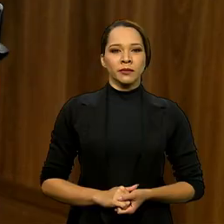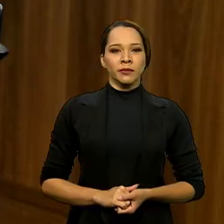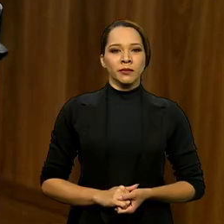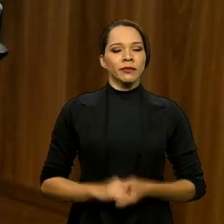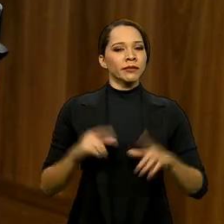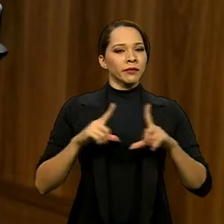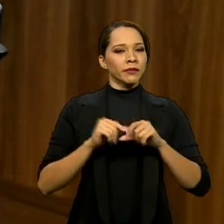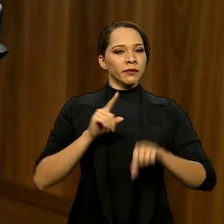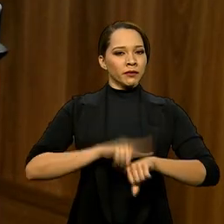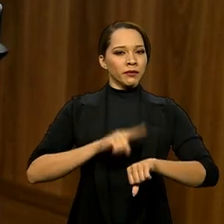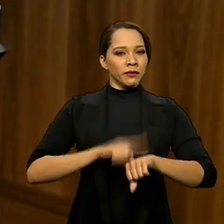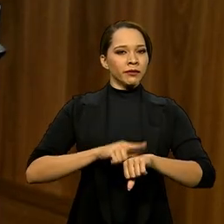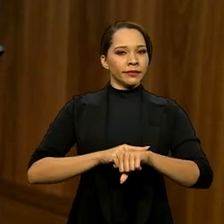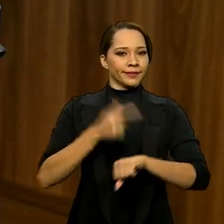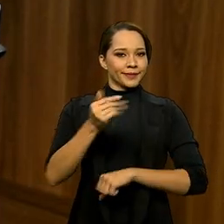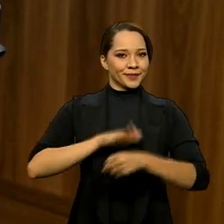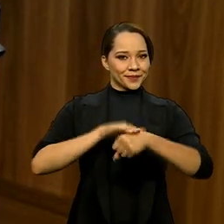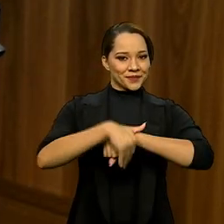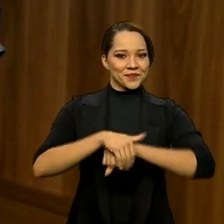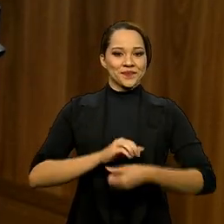Em Brasília, 19 horas.